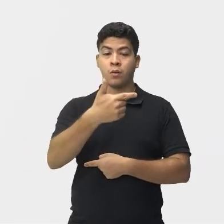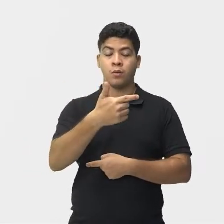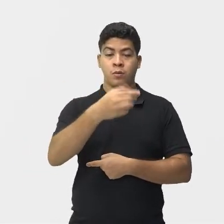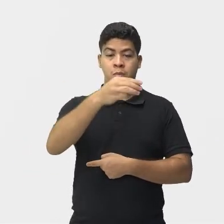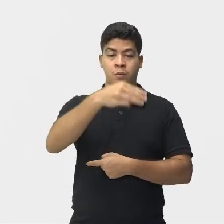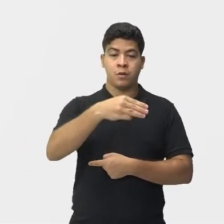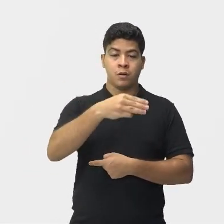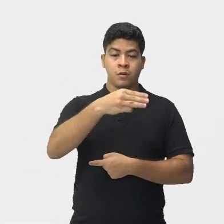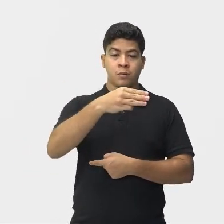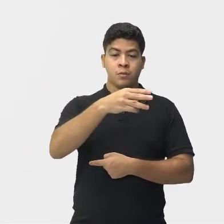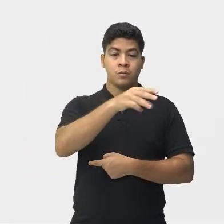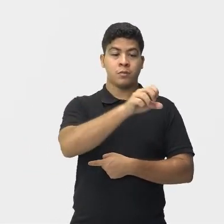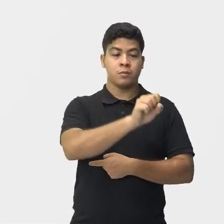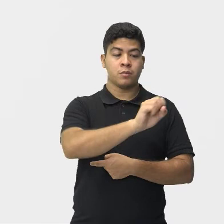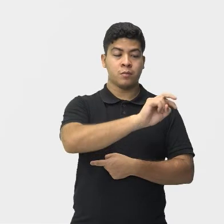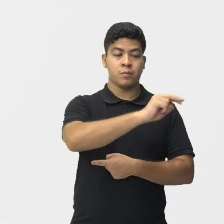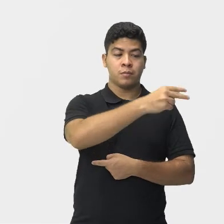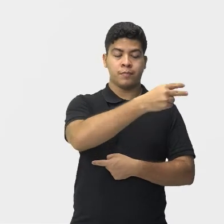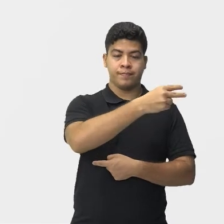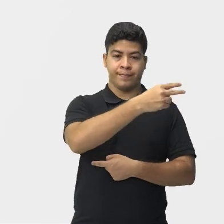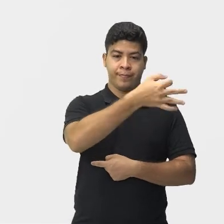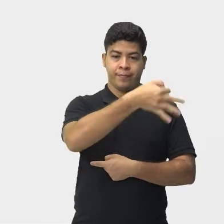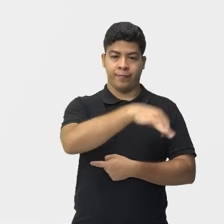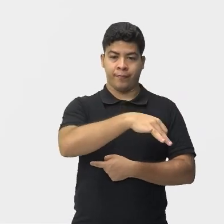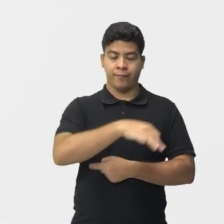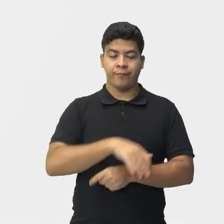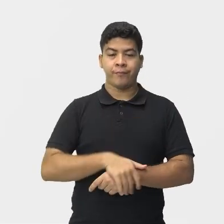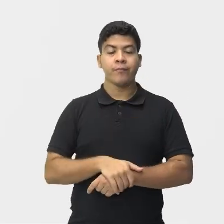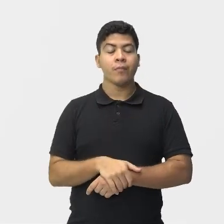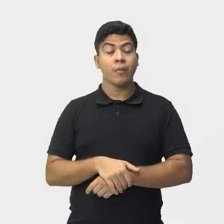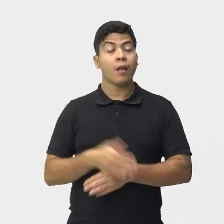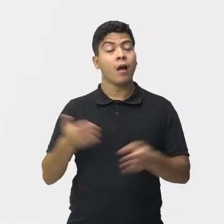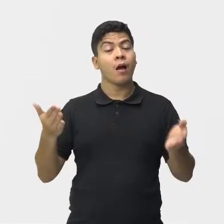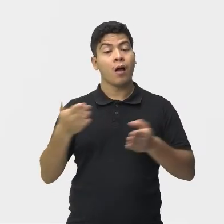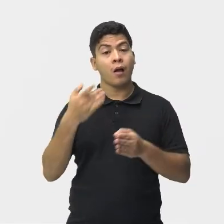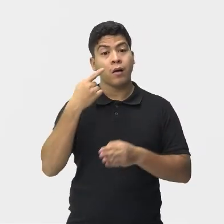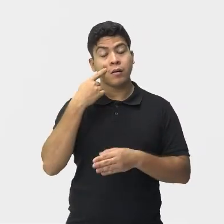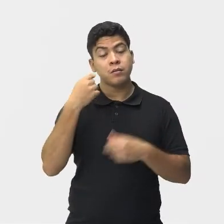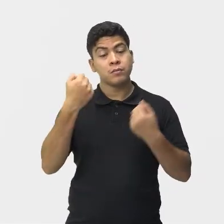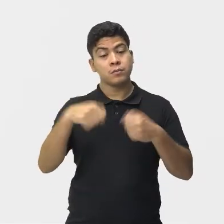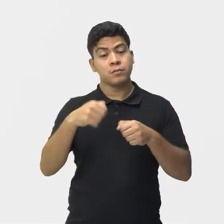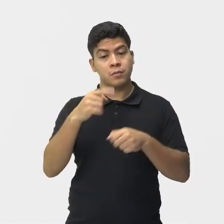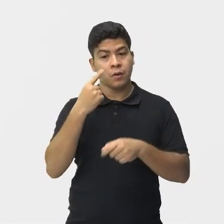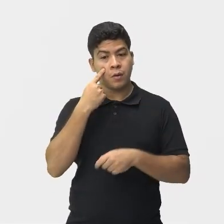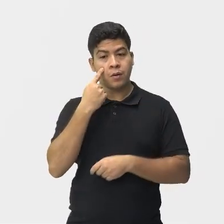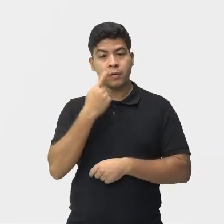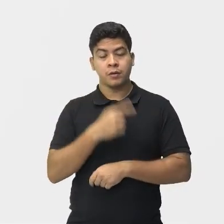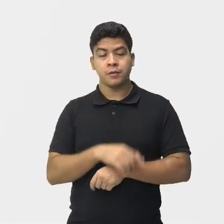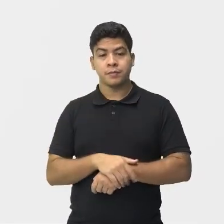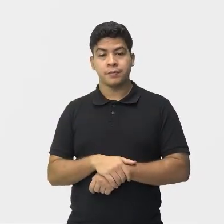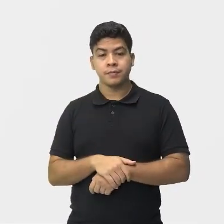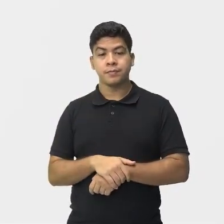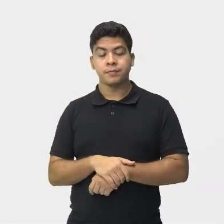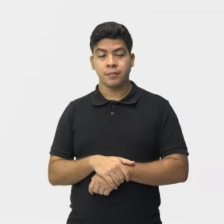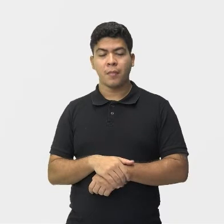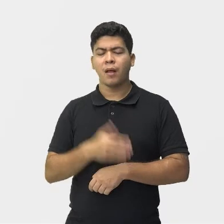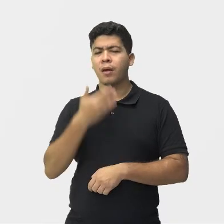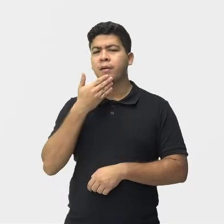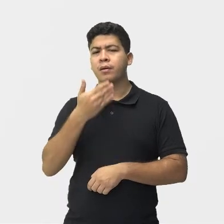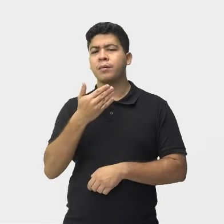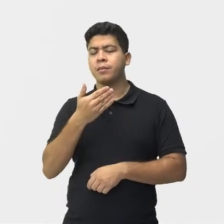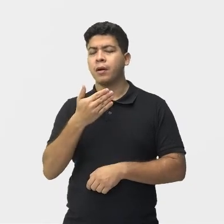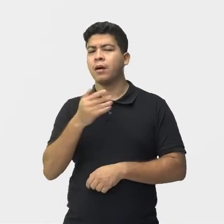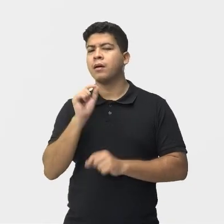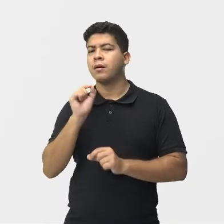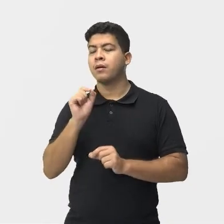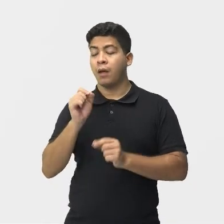é 2 metros por segundo ao quadrado. Agora, a gente, para resolver a próxima, o que pede o exercício,